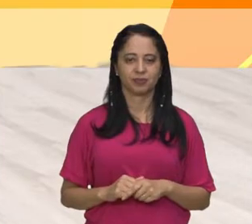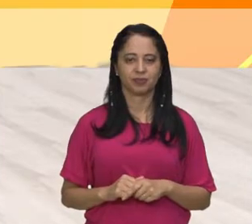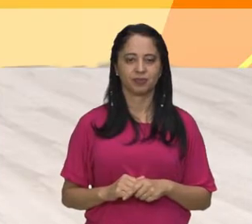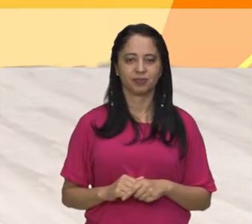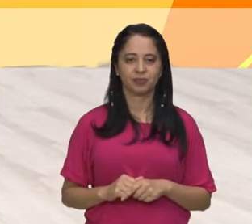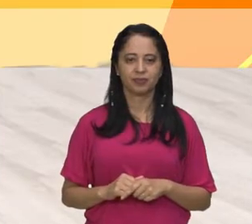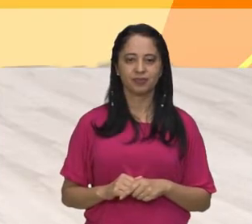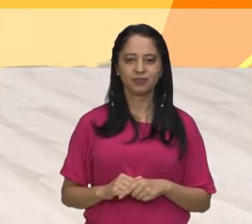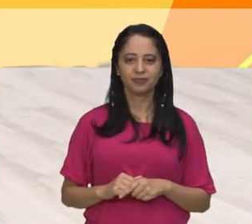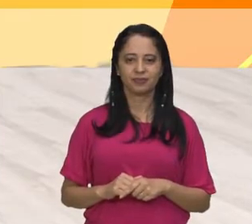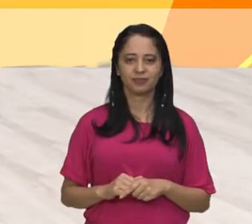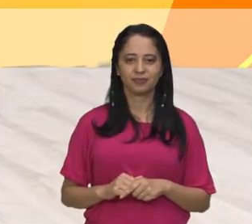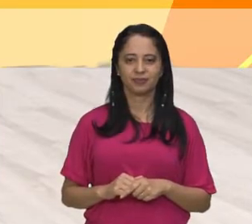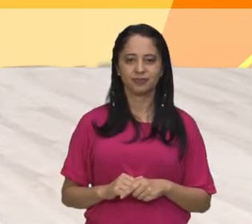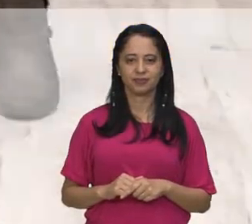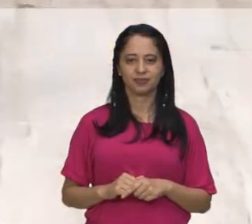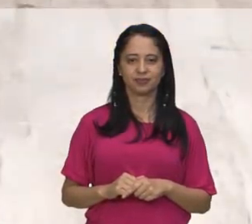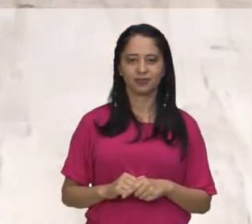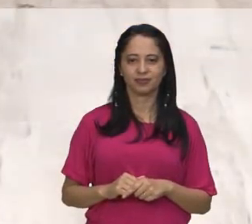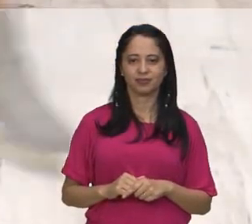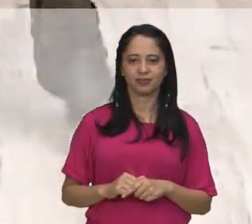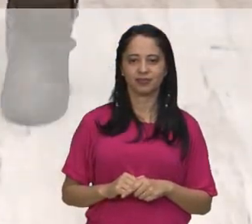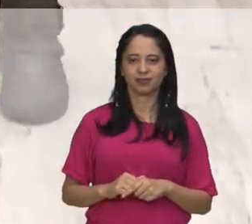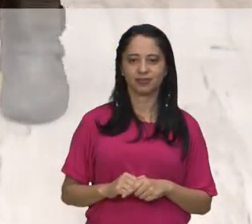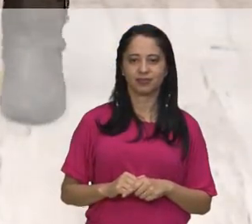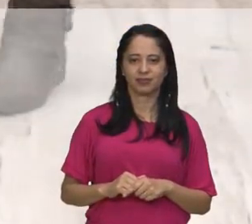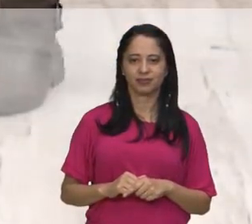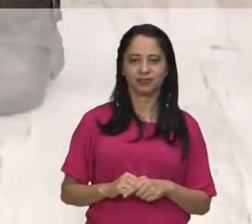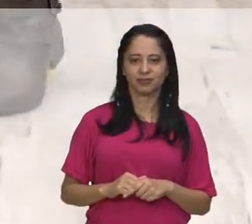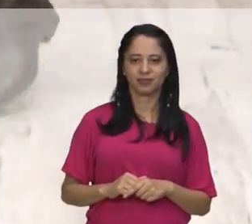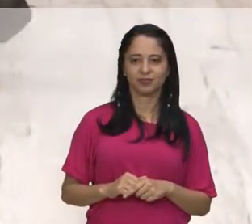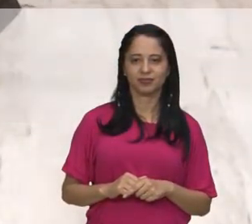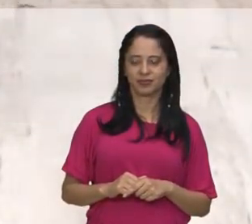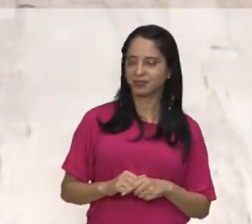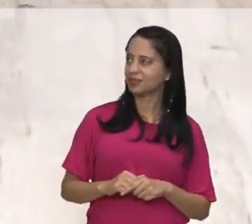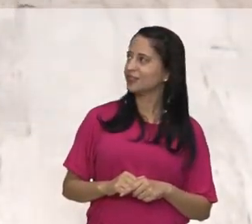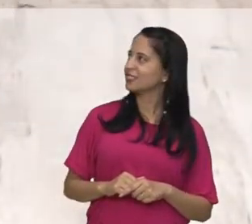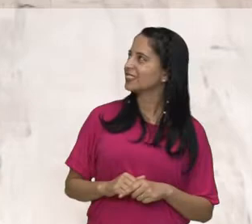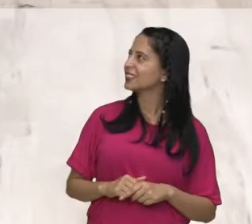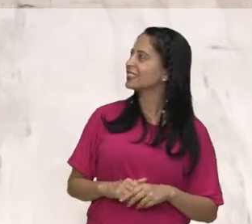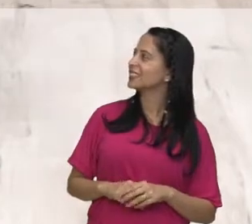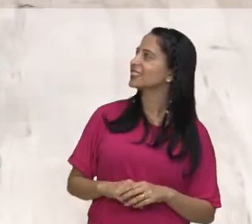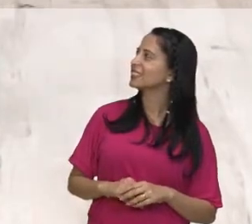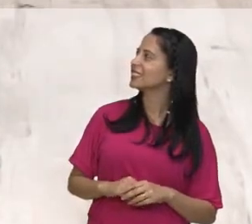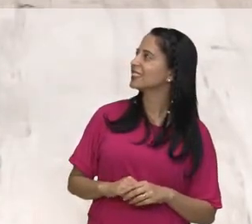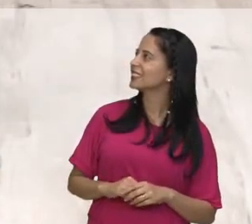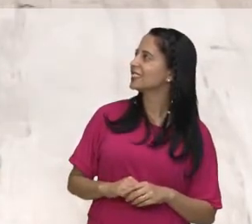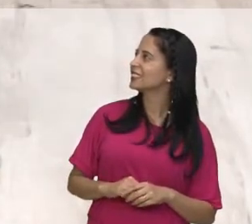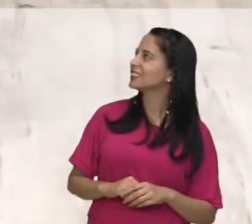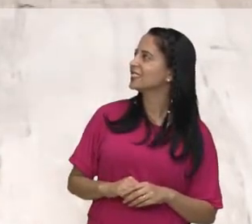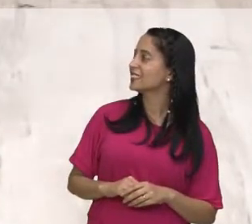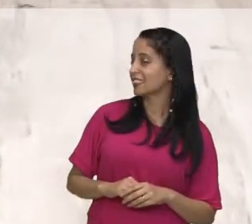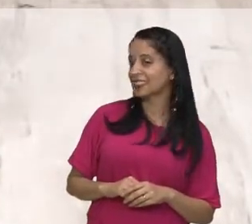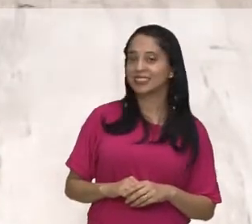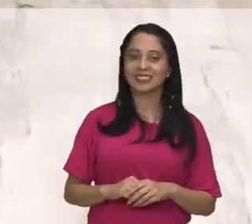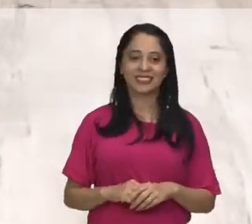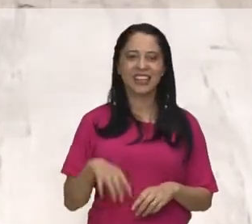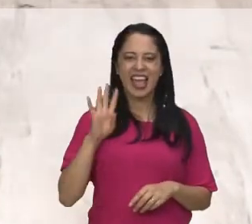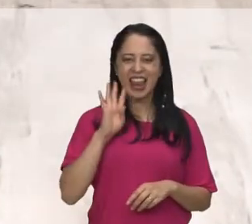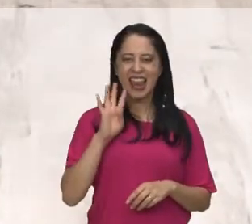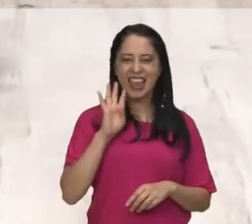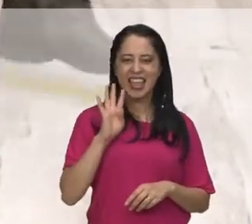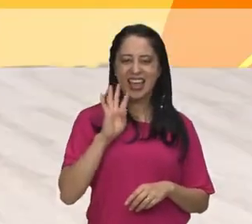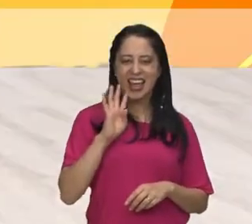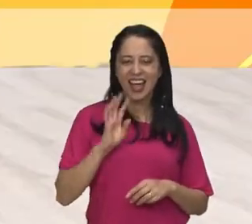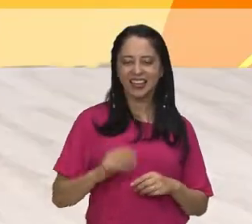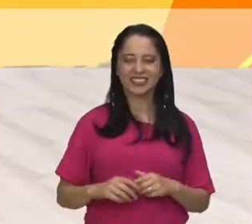4, 5, 6, 7, vai virar e 1, 2, 3, 4,